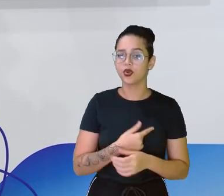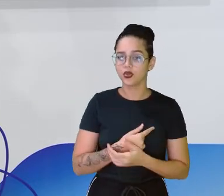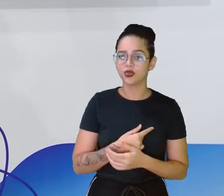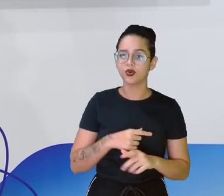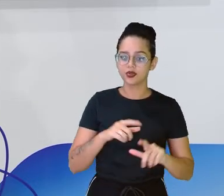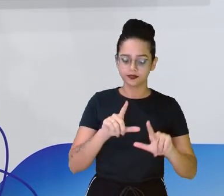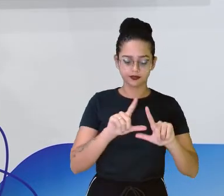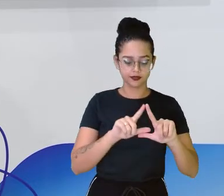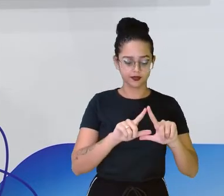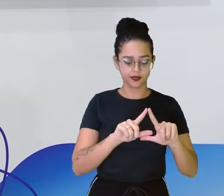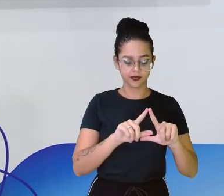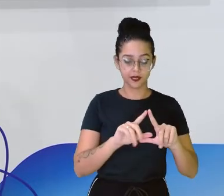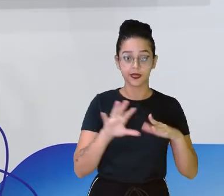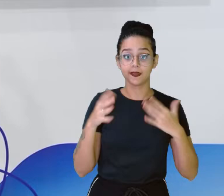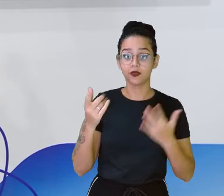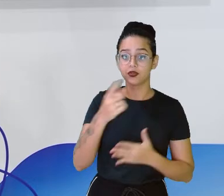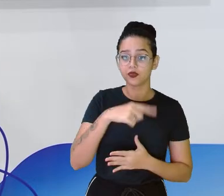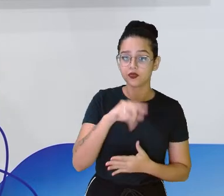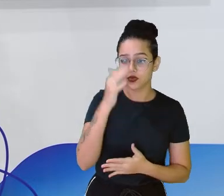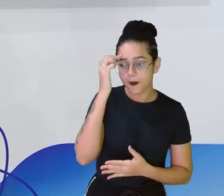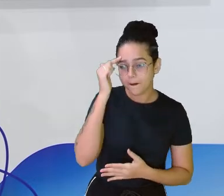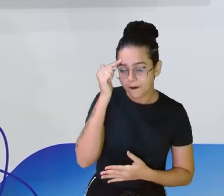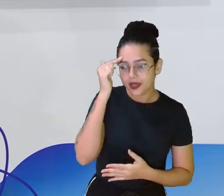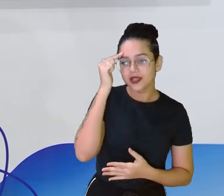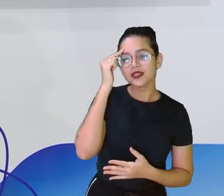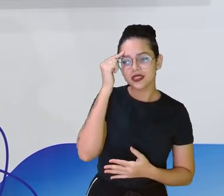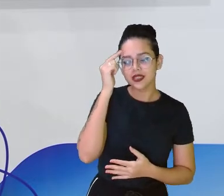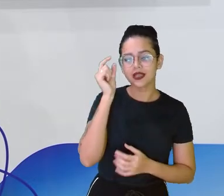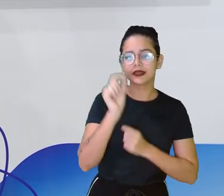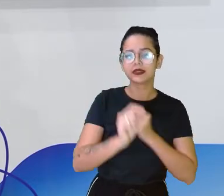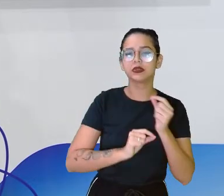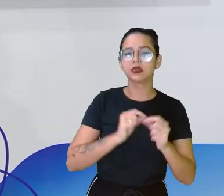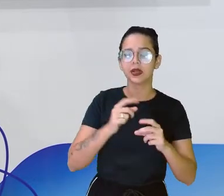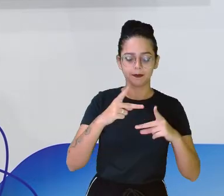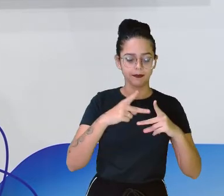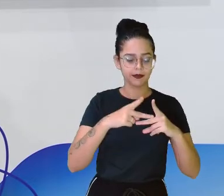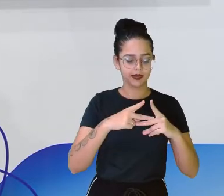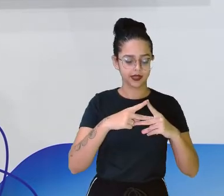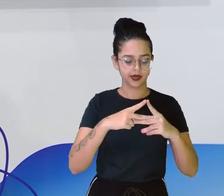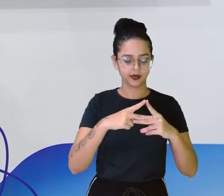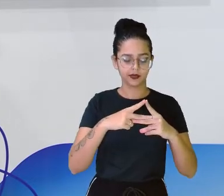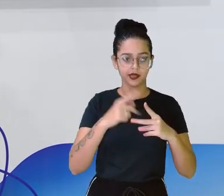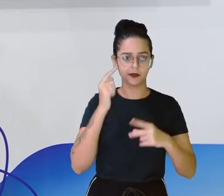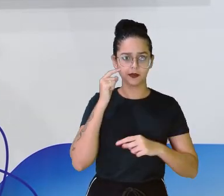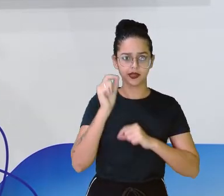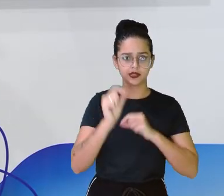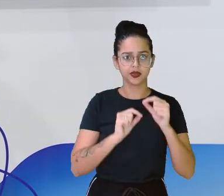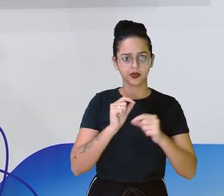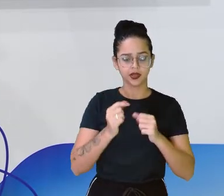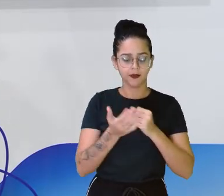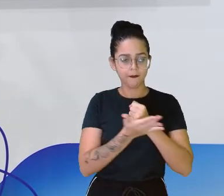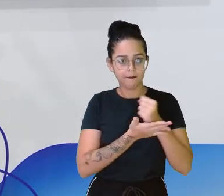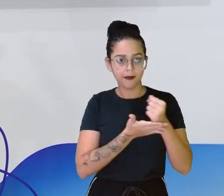nossas pirâmides. E quando você pensar em pirâmide, você vai pensar em